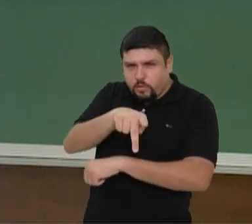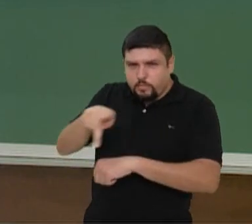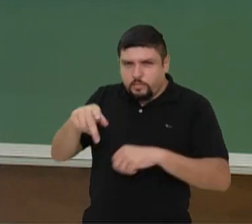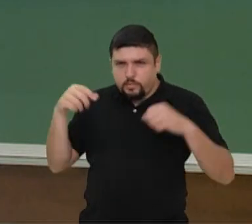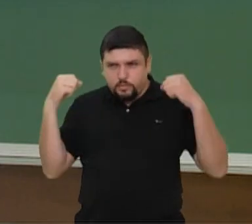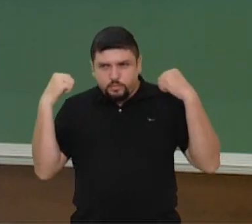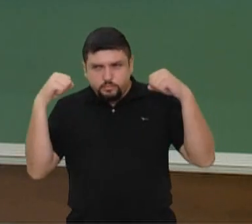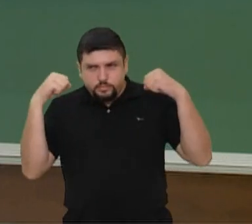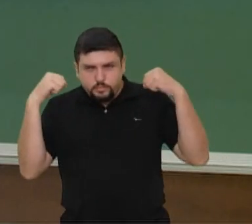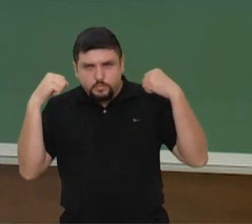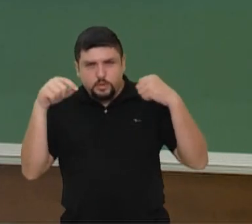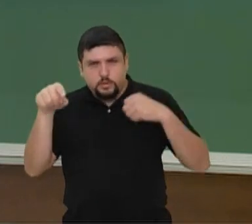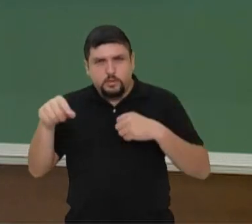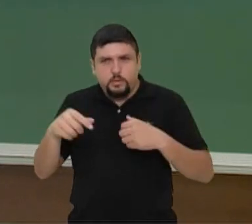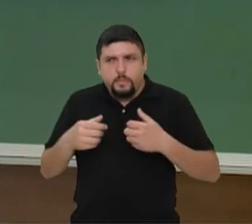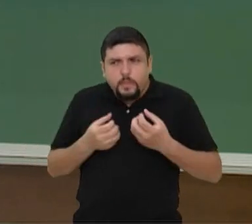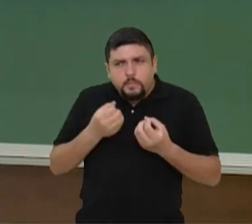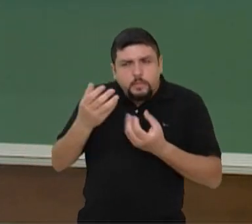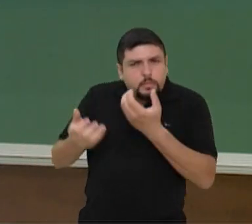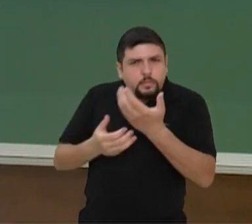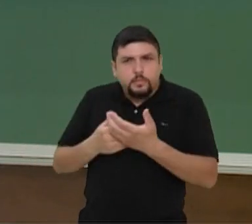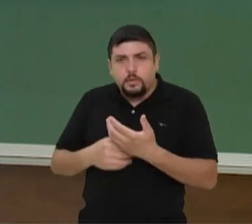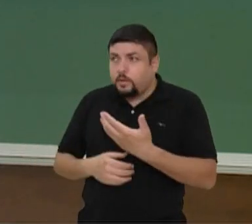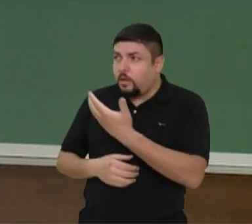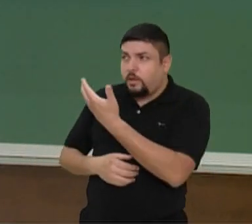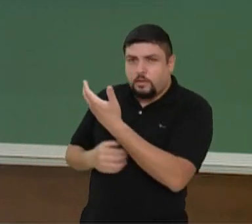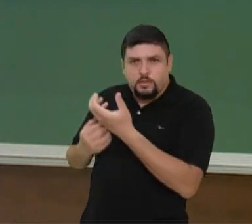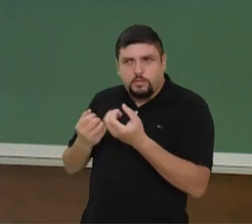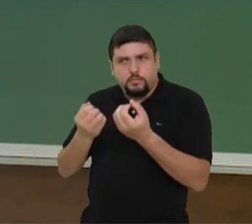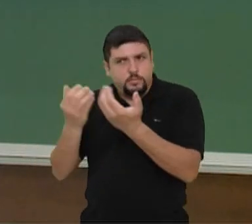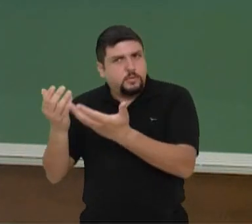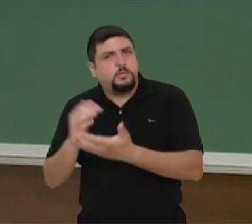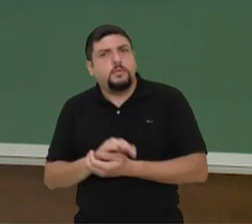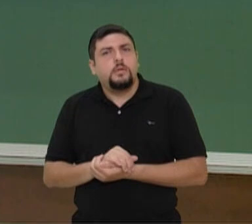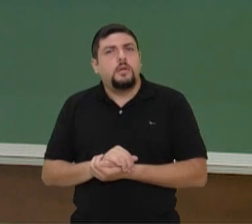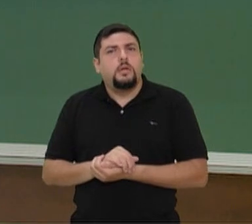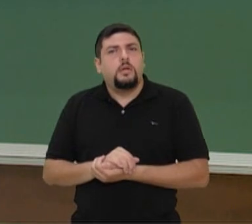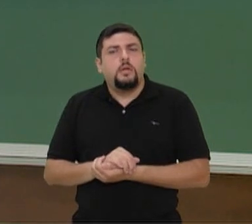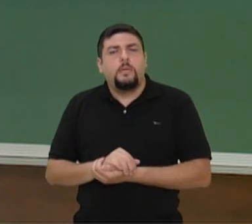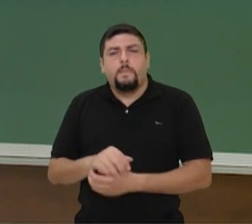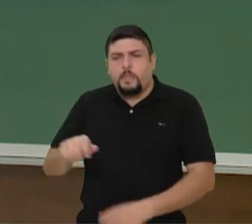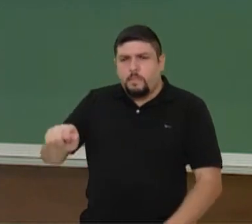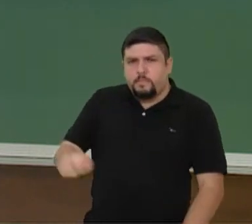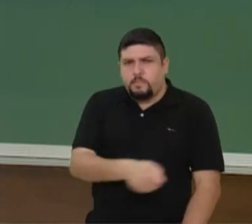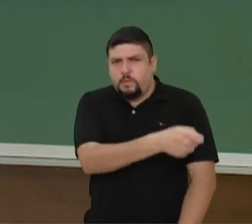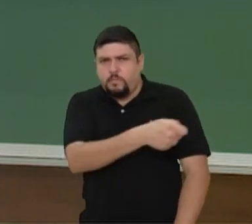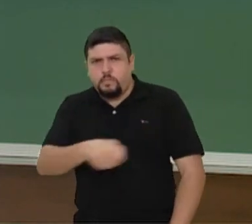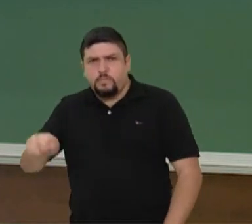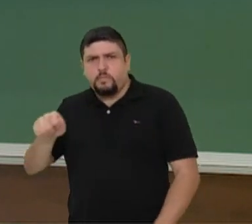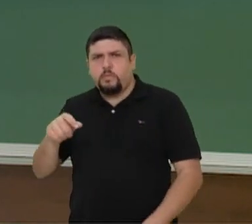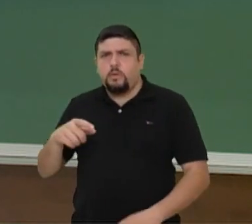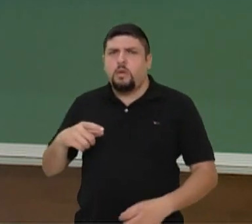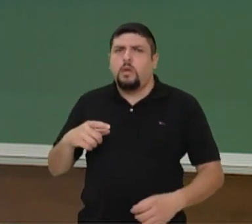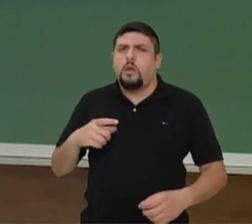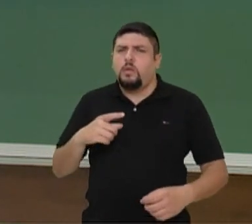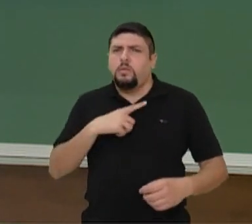levar esse elemento para ele, da Maria Esther Bueno, ele pode te comentar que o tênis tem 4 grandes campeonatos todos os anos.